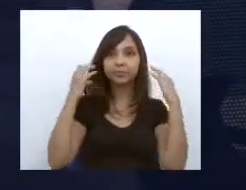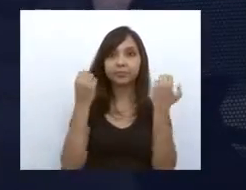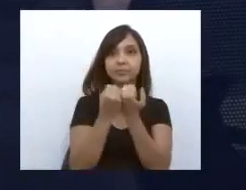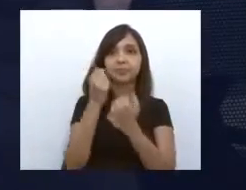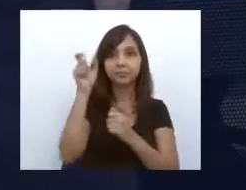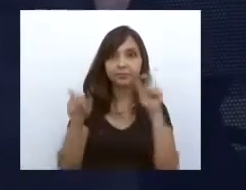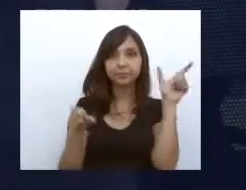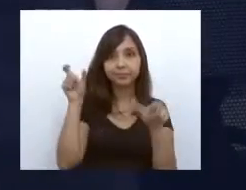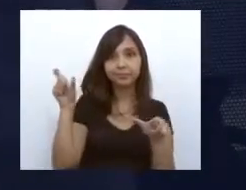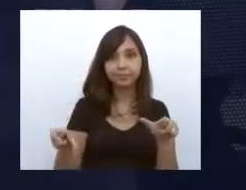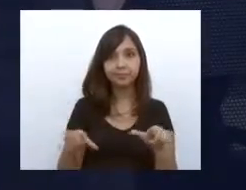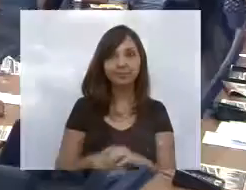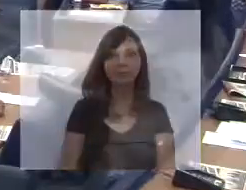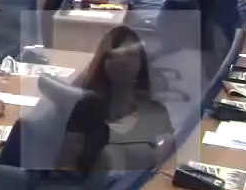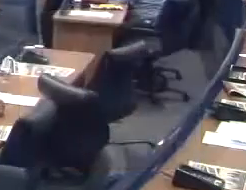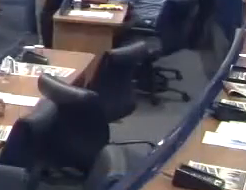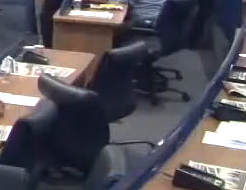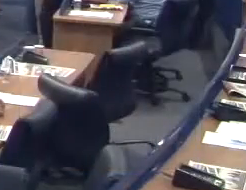o canal da cidadania.